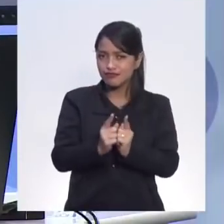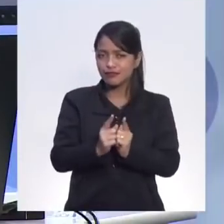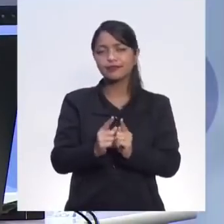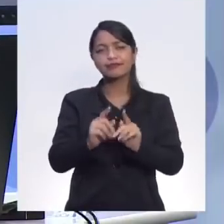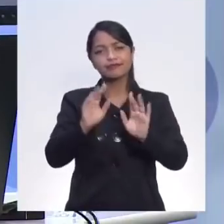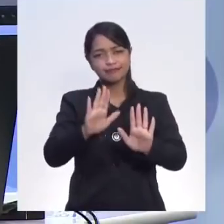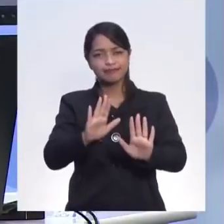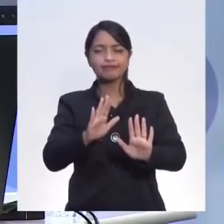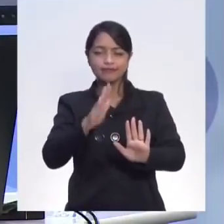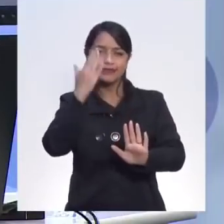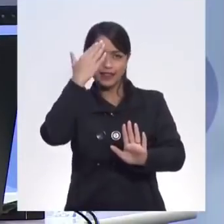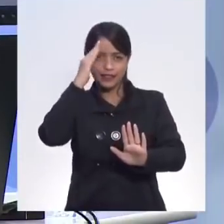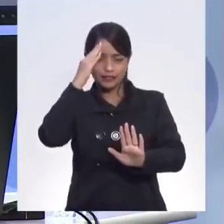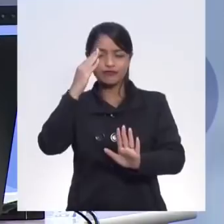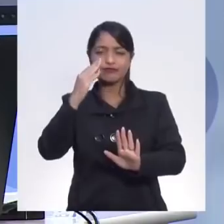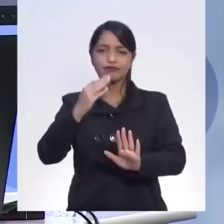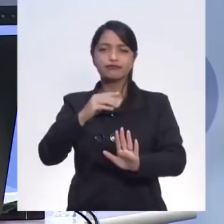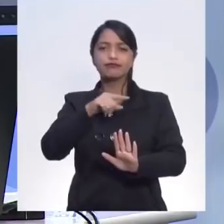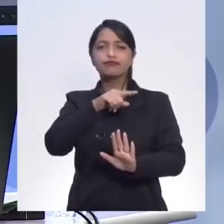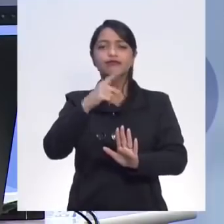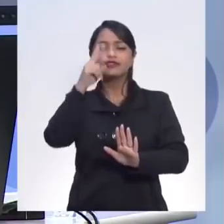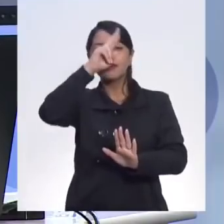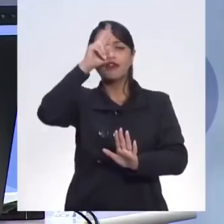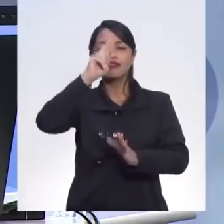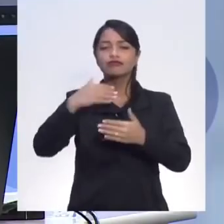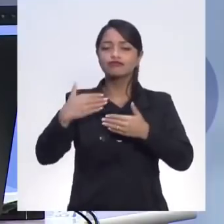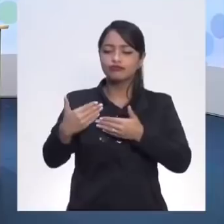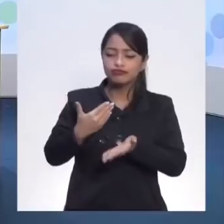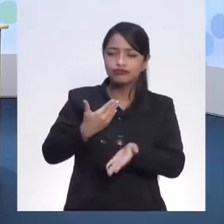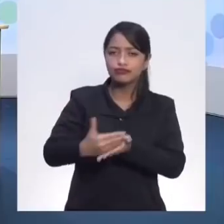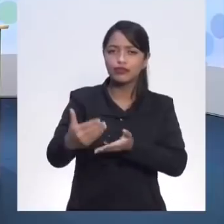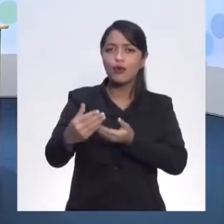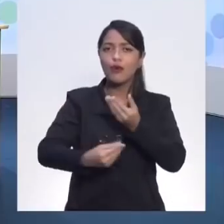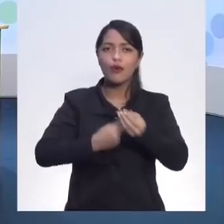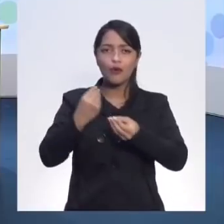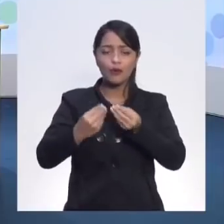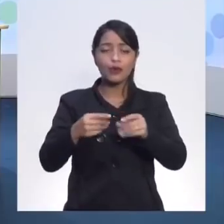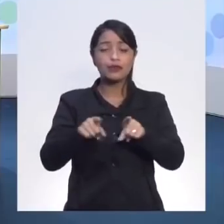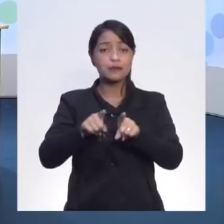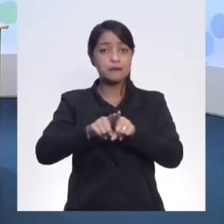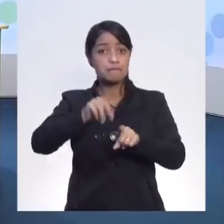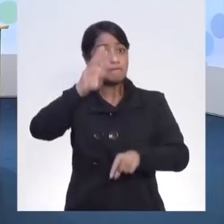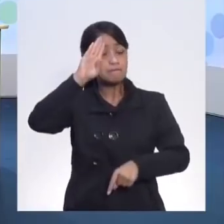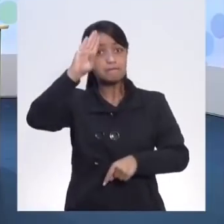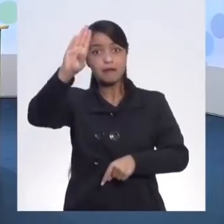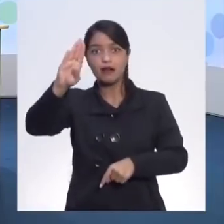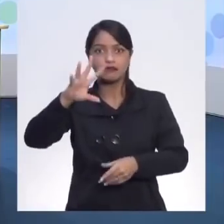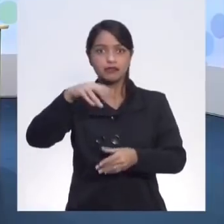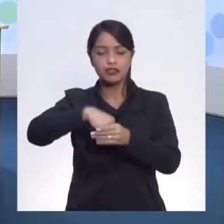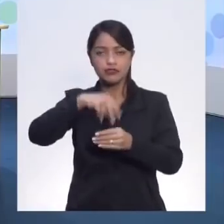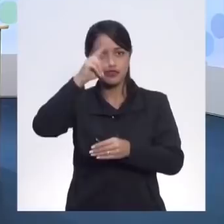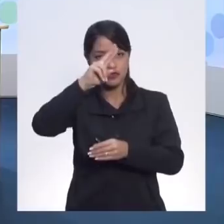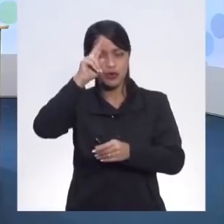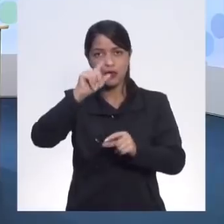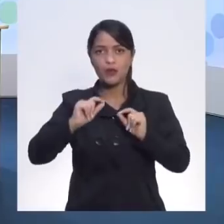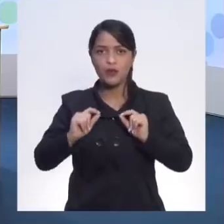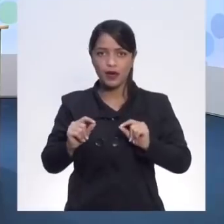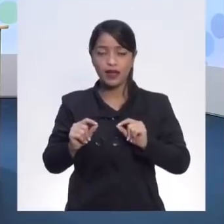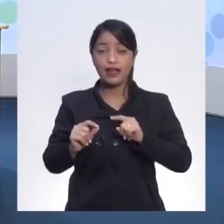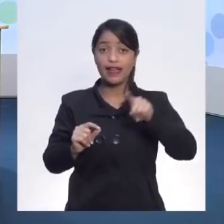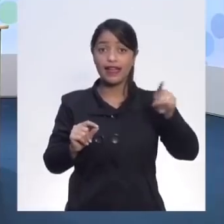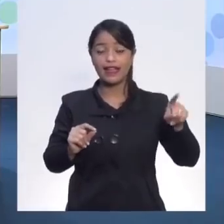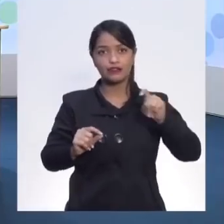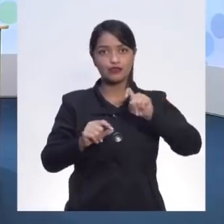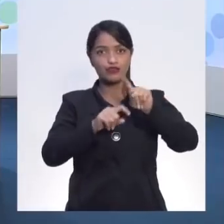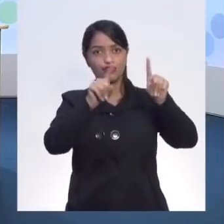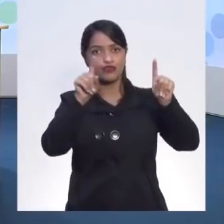Pelo menos o motivo principal. Por onde começou essa história? Qual que é o clímax aí dessa história que vai acontecer depois? Será que eles conseguem achar a tia Anastácia?